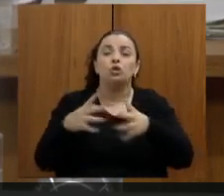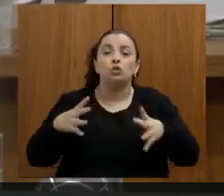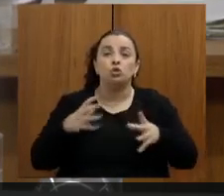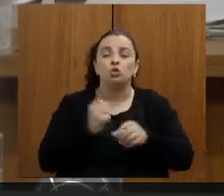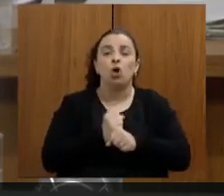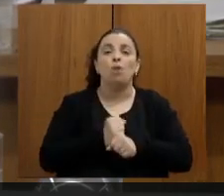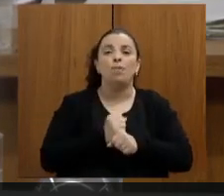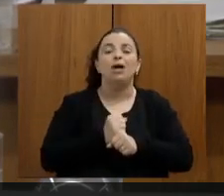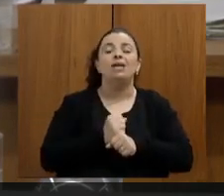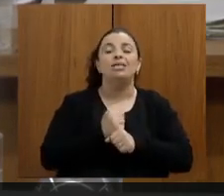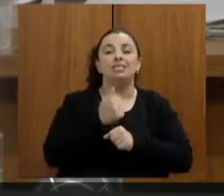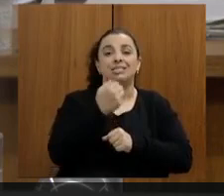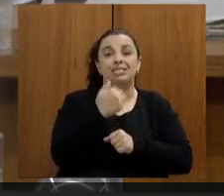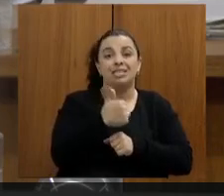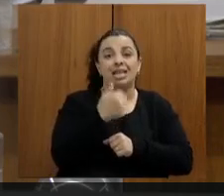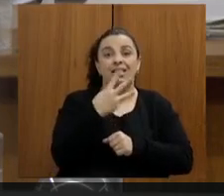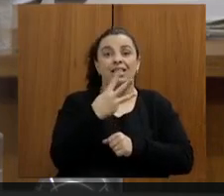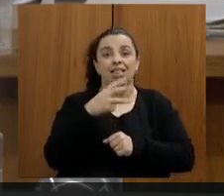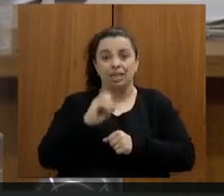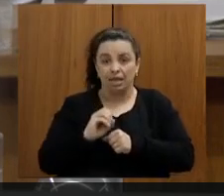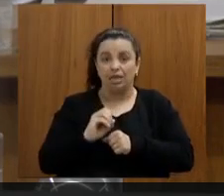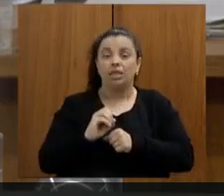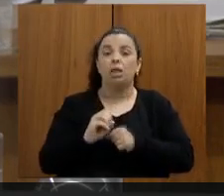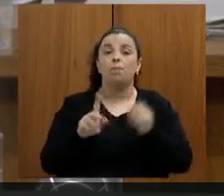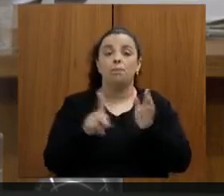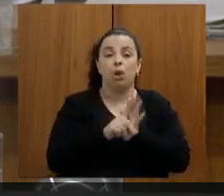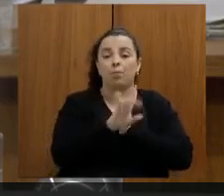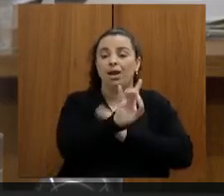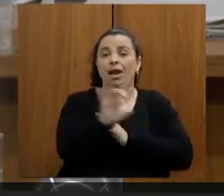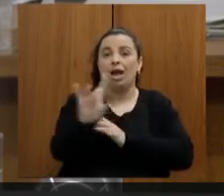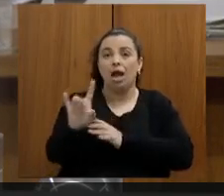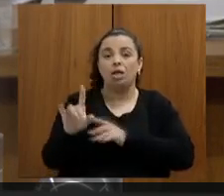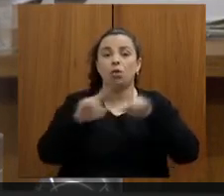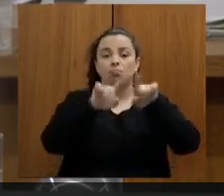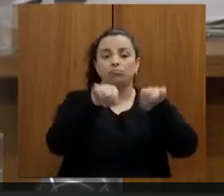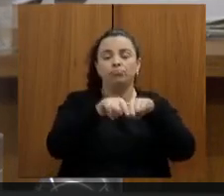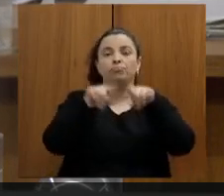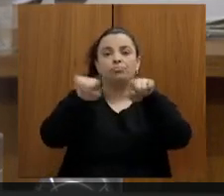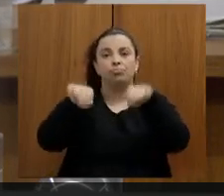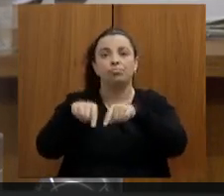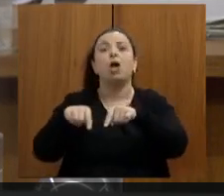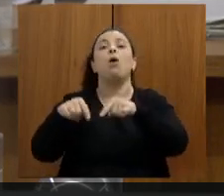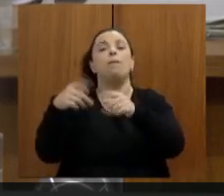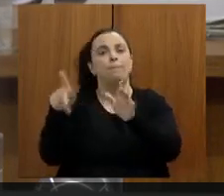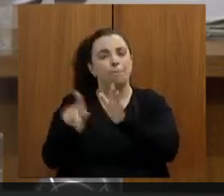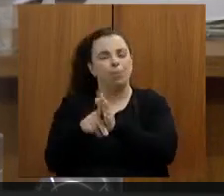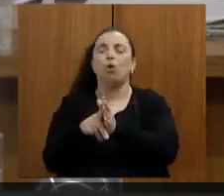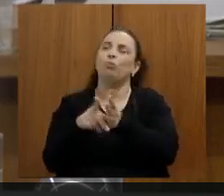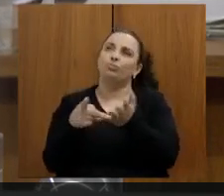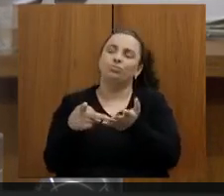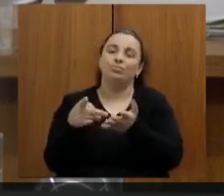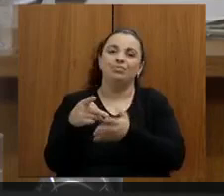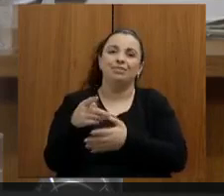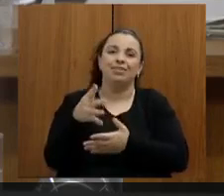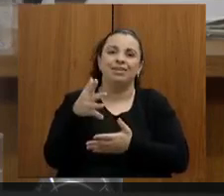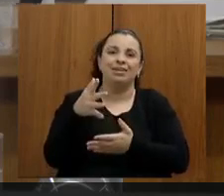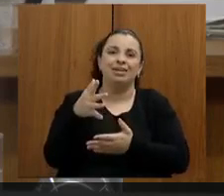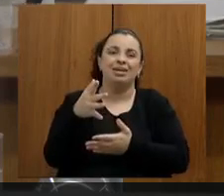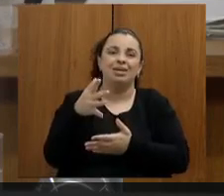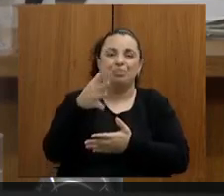de unidades específicas do corpo de bombeiros o pelotão uma